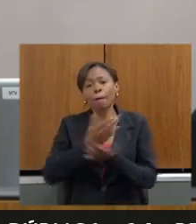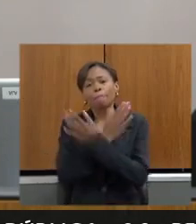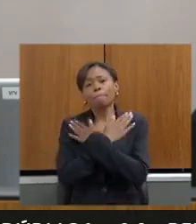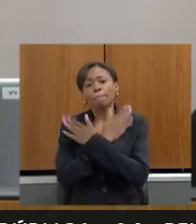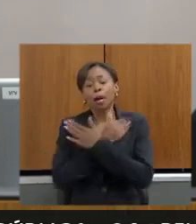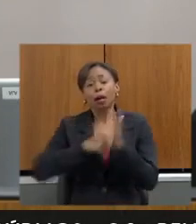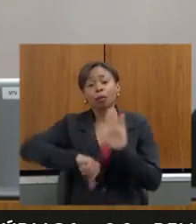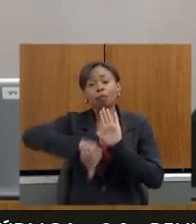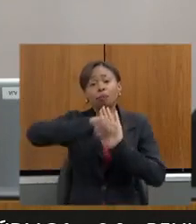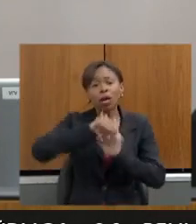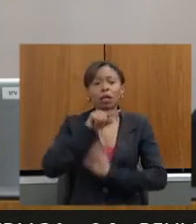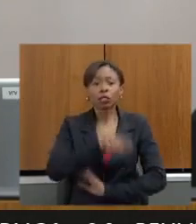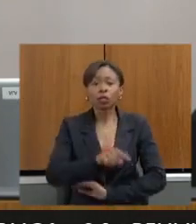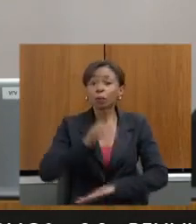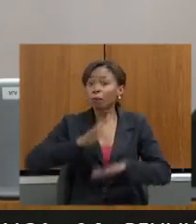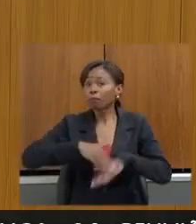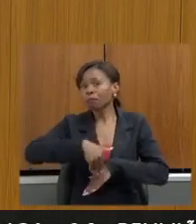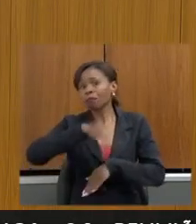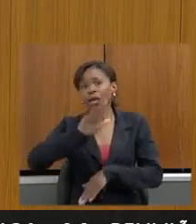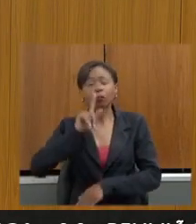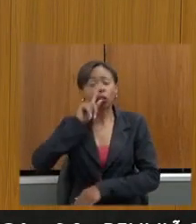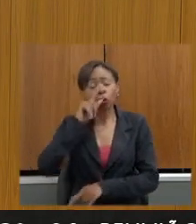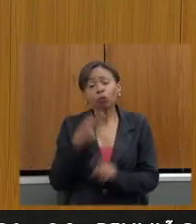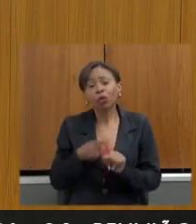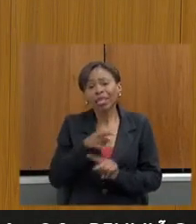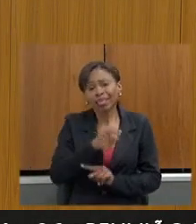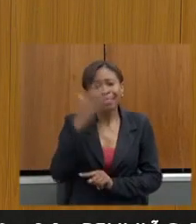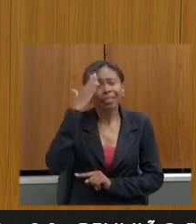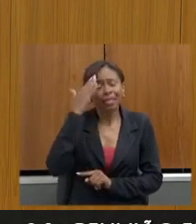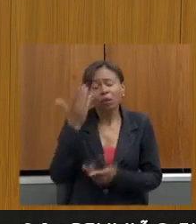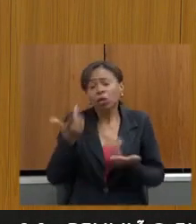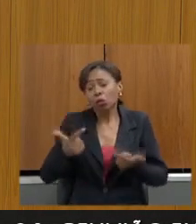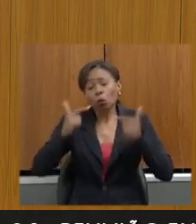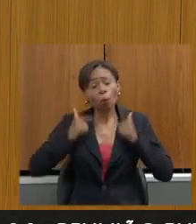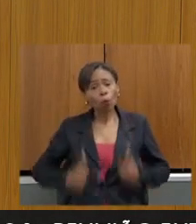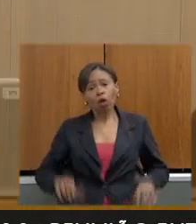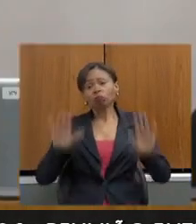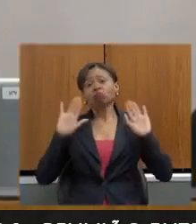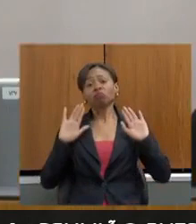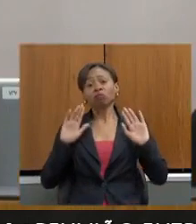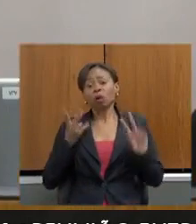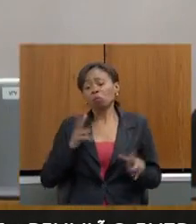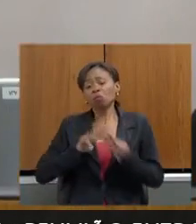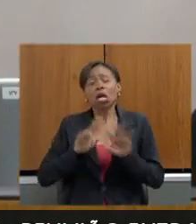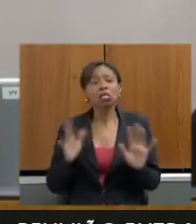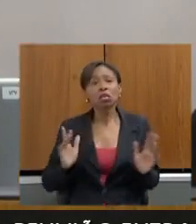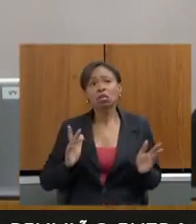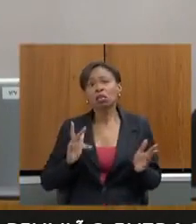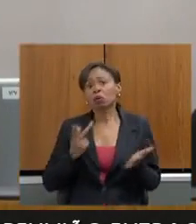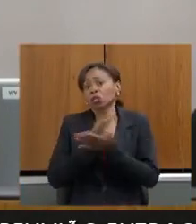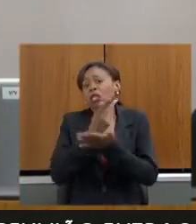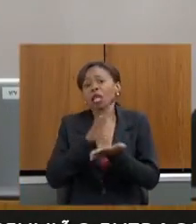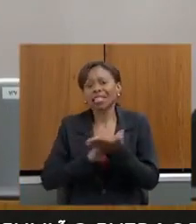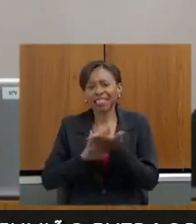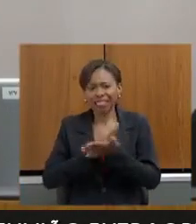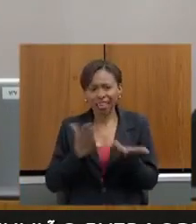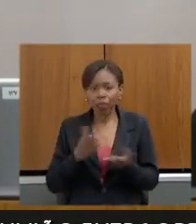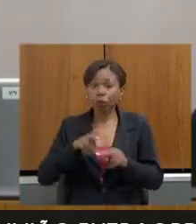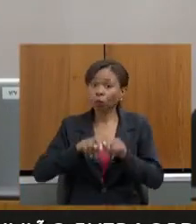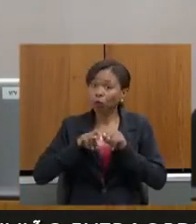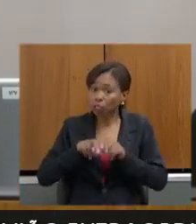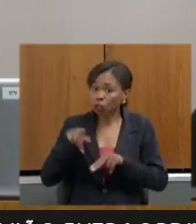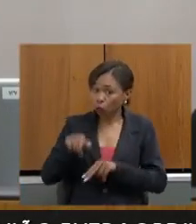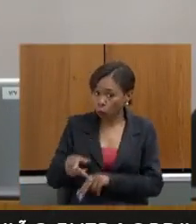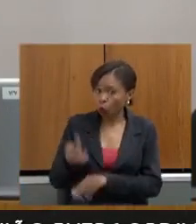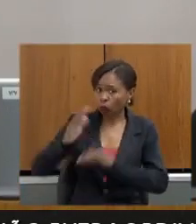que que ele tem a certeza de que Scheila respondeu ainda tá em qualidade então por isso que eu achei Ego socioeducativo não